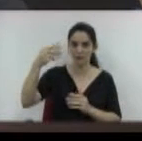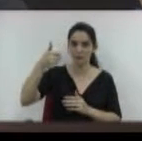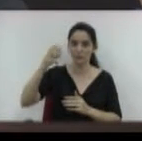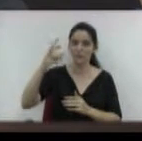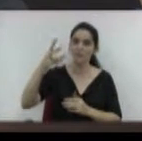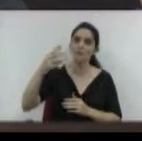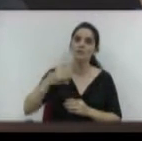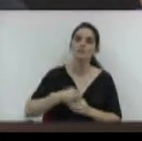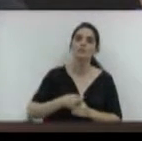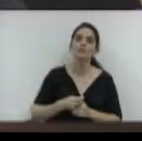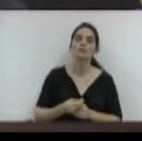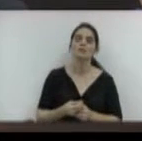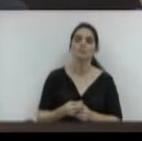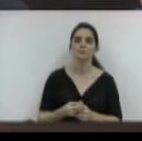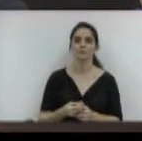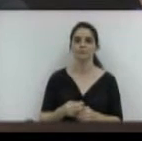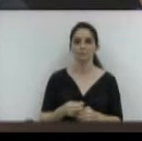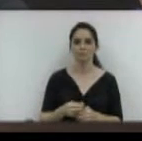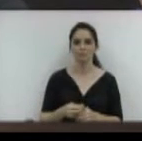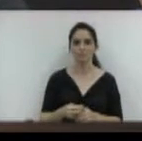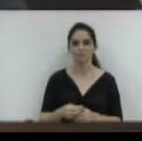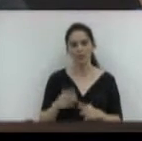pelas seguintes normas.